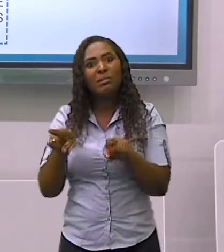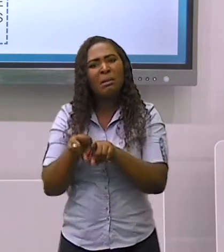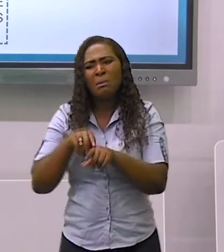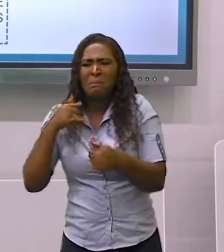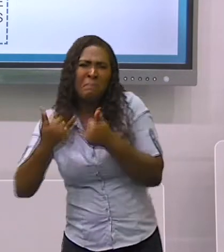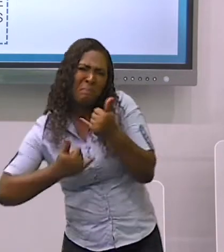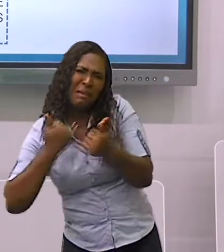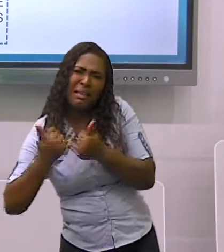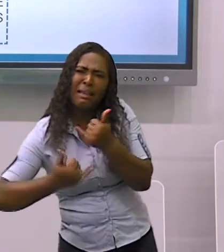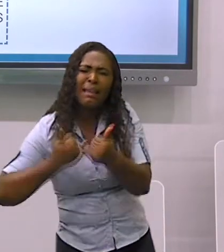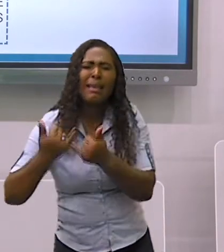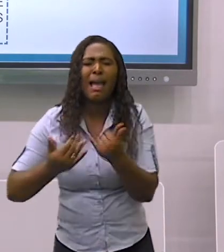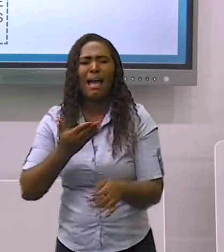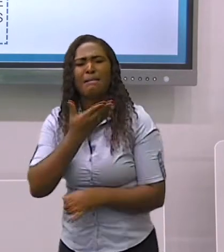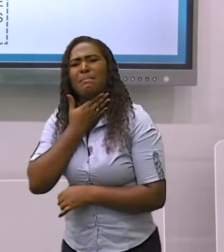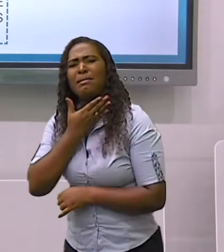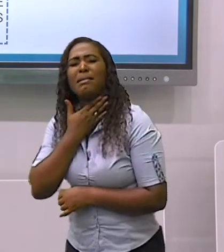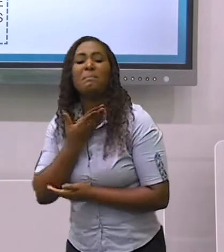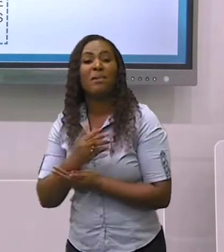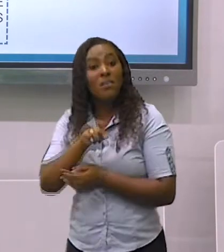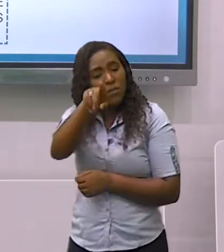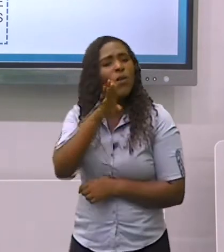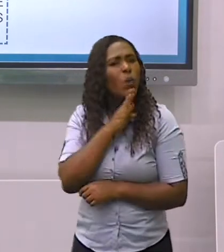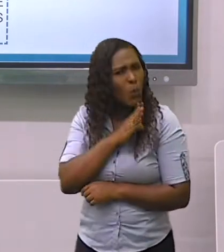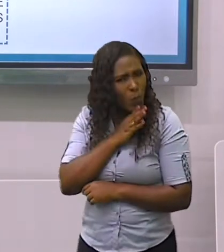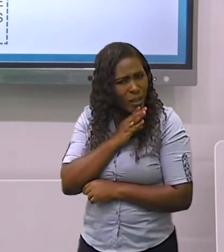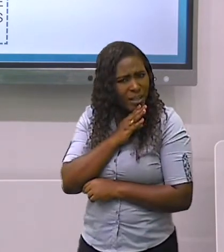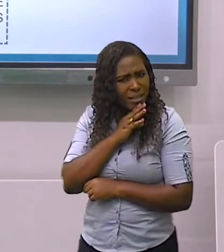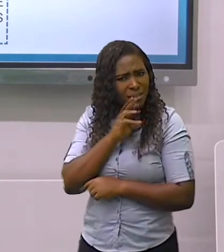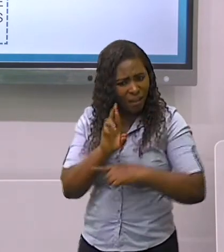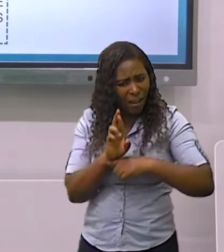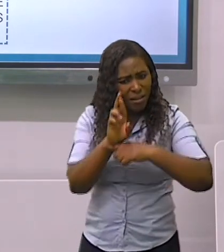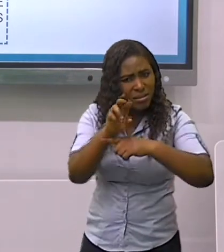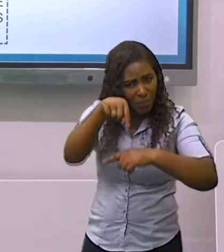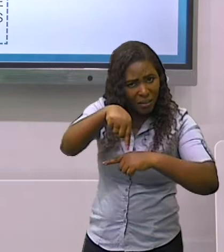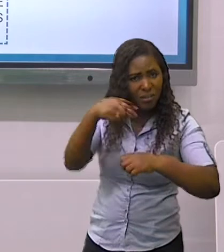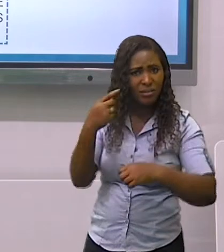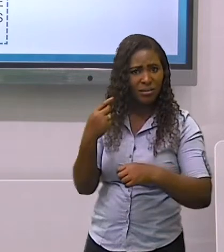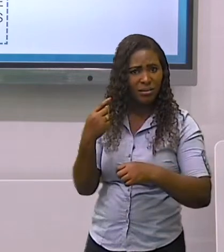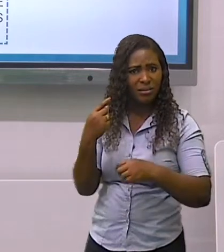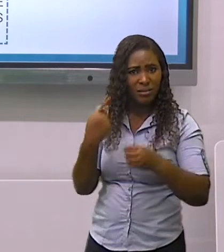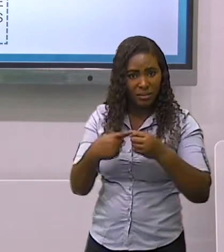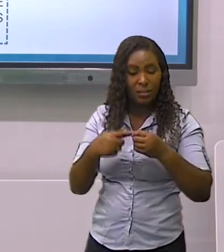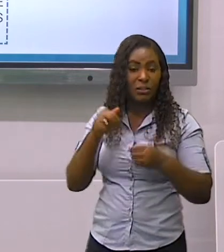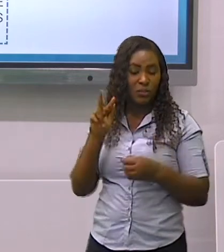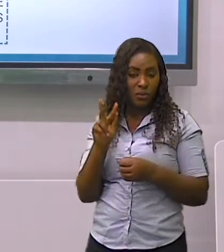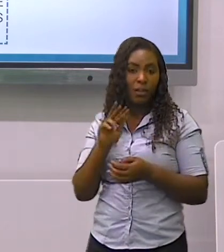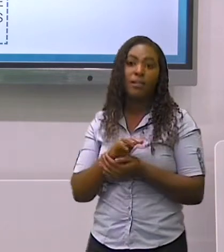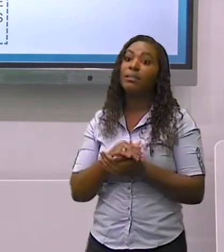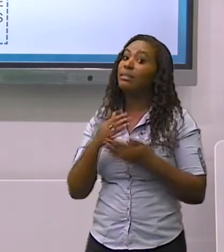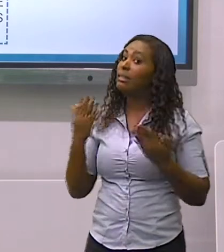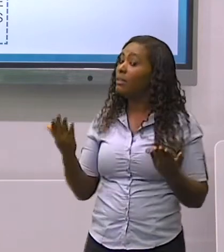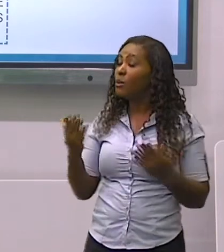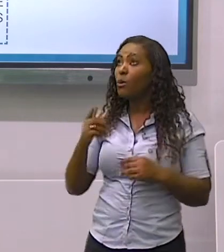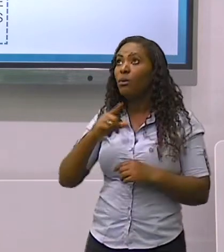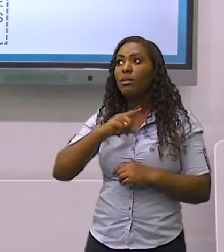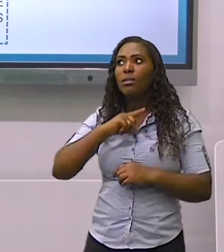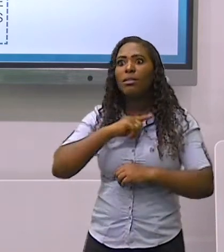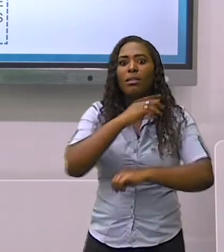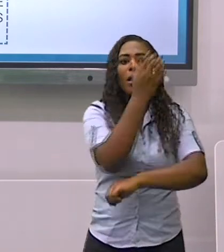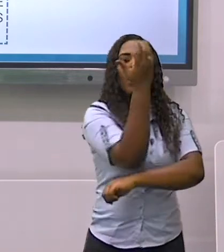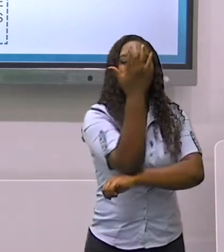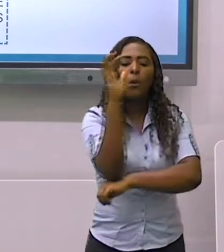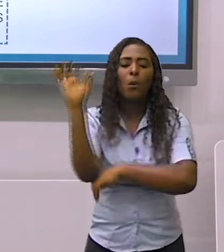o Parque Natural Municipal de Governador Valadares? Este espaço reserva uma paisagem de